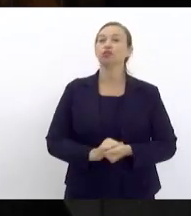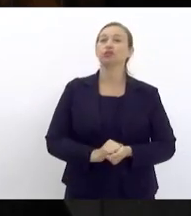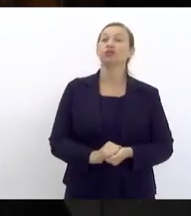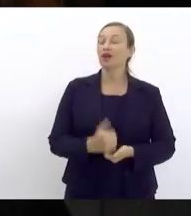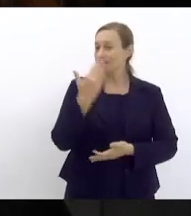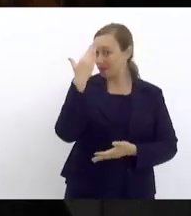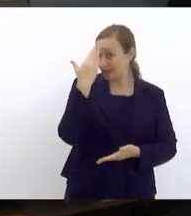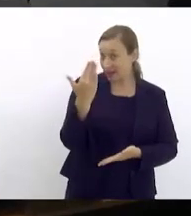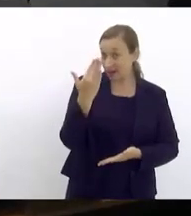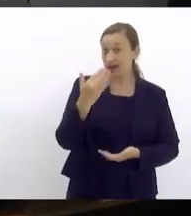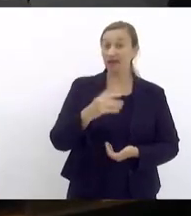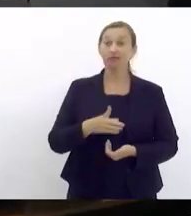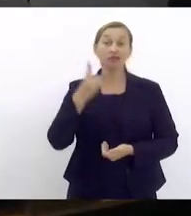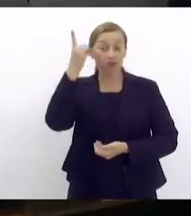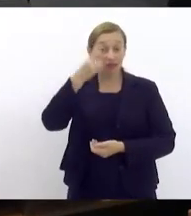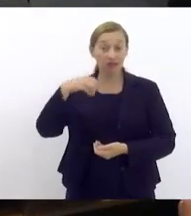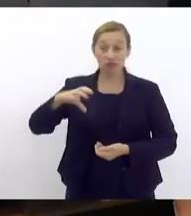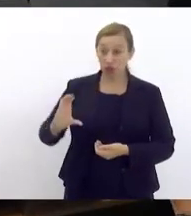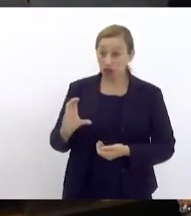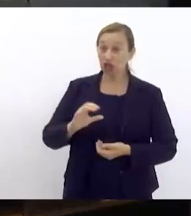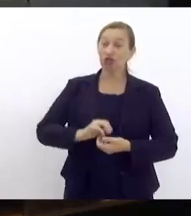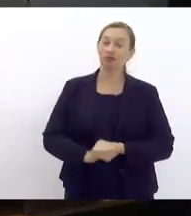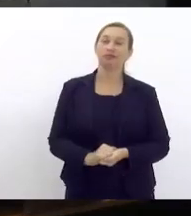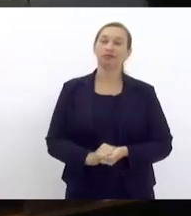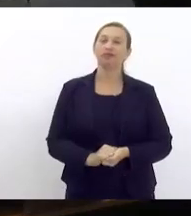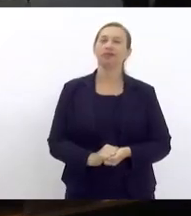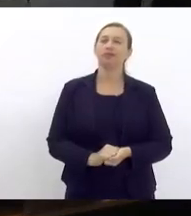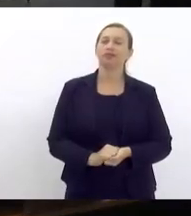Obrigado deputado mink